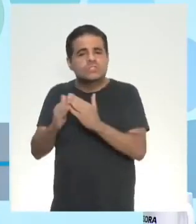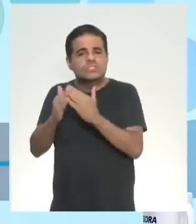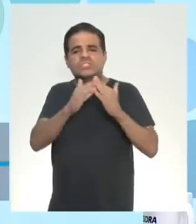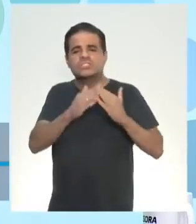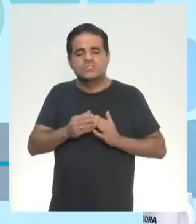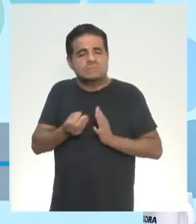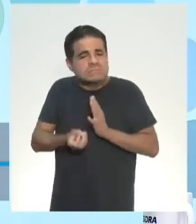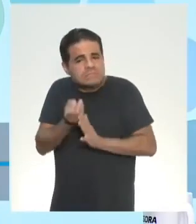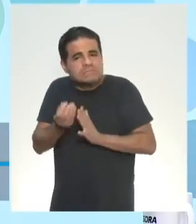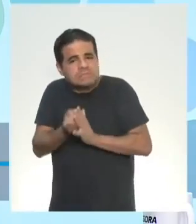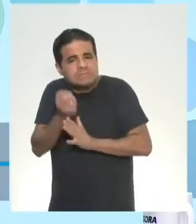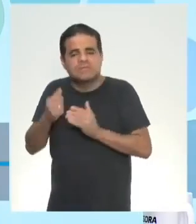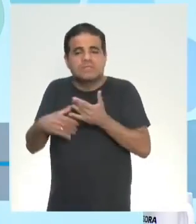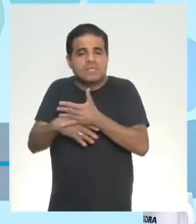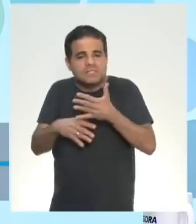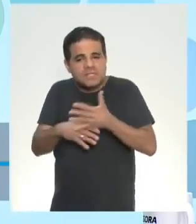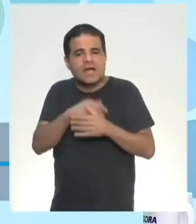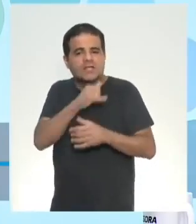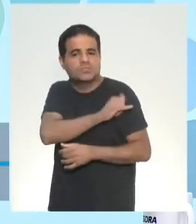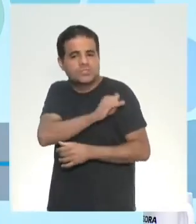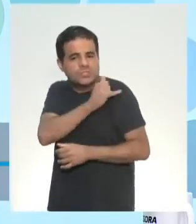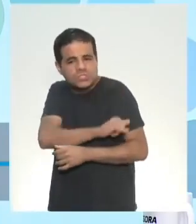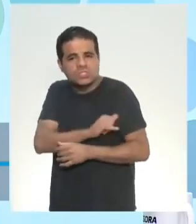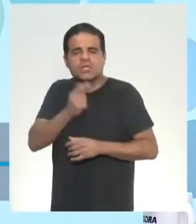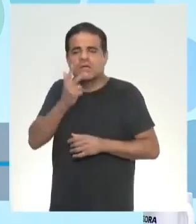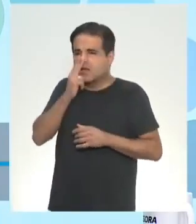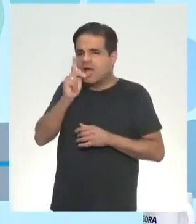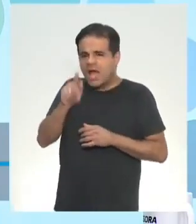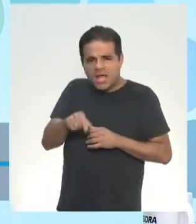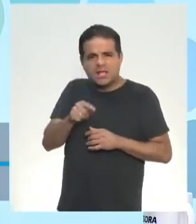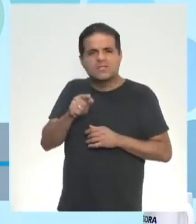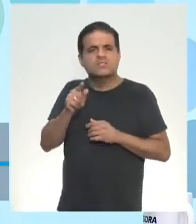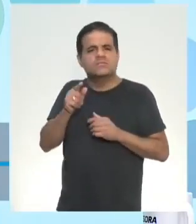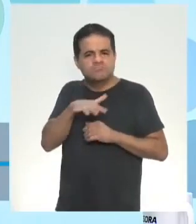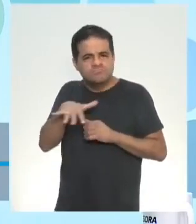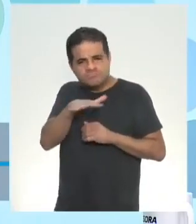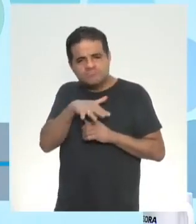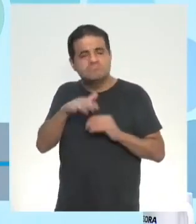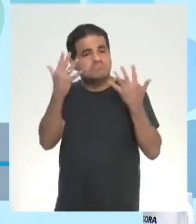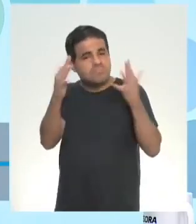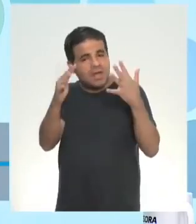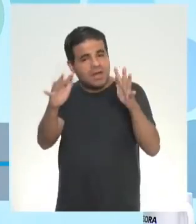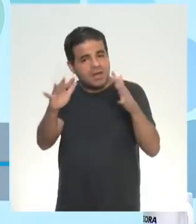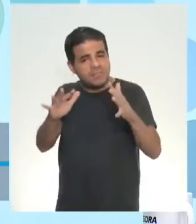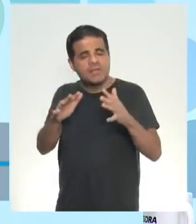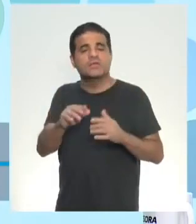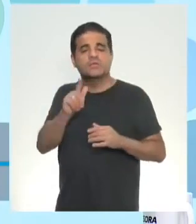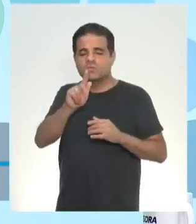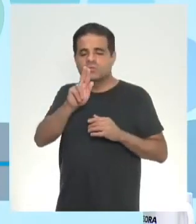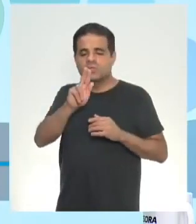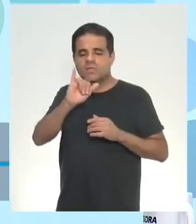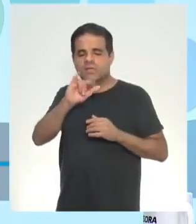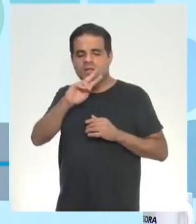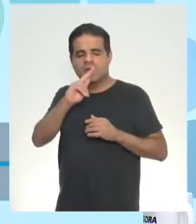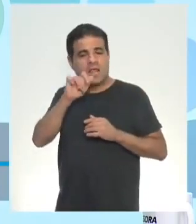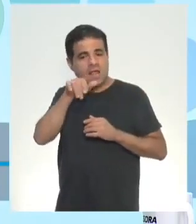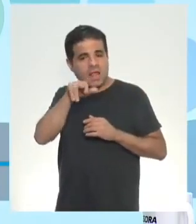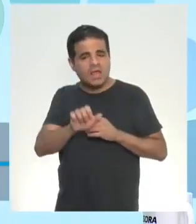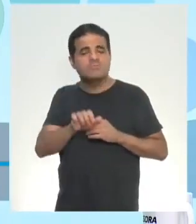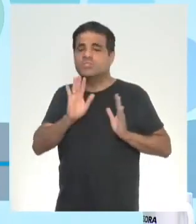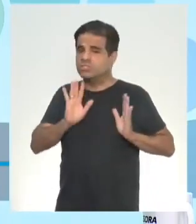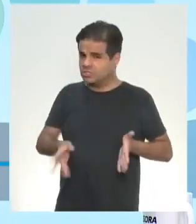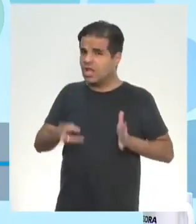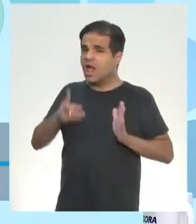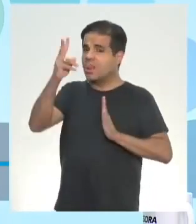se formando na cidade do Rio de Janeiro, se não me engano, parabéns. O Guilherme, sim, já